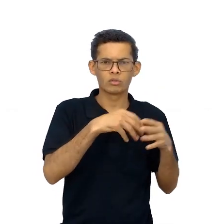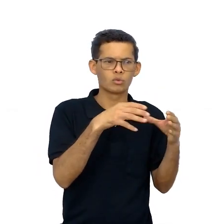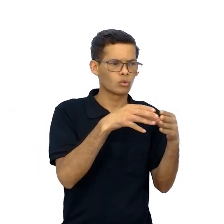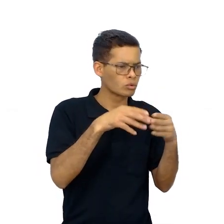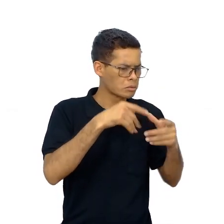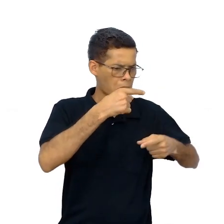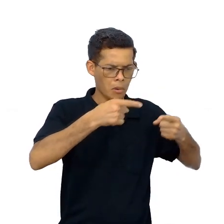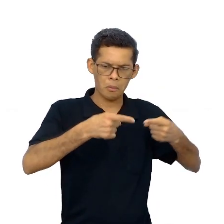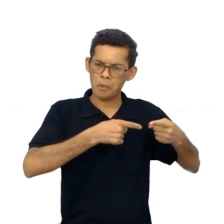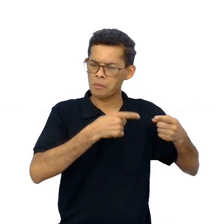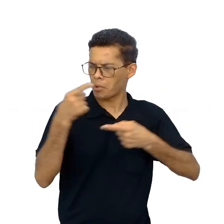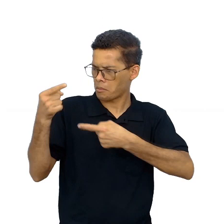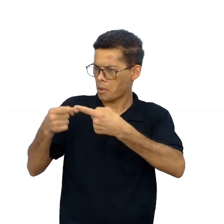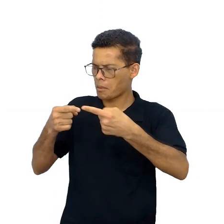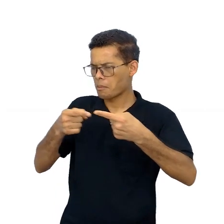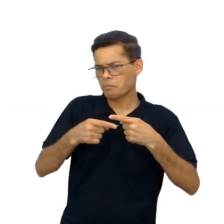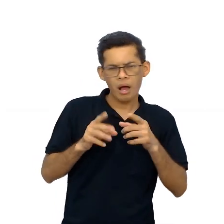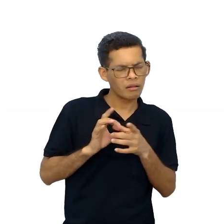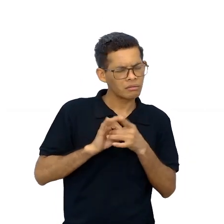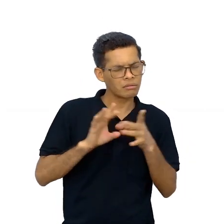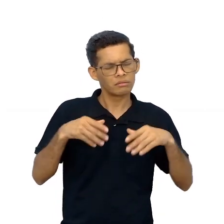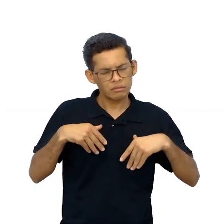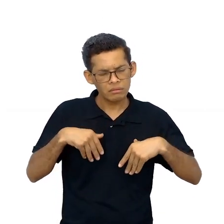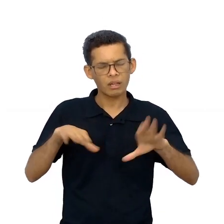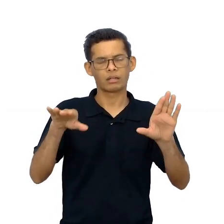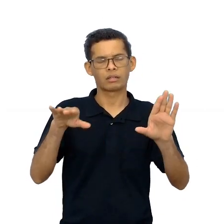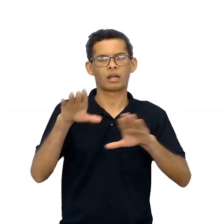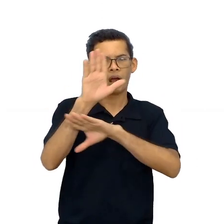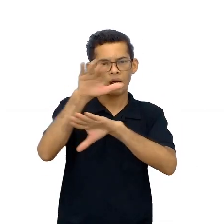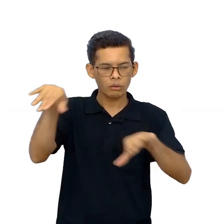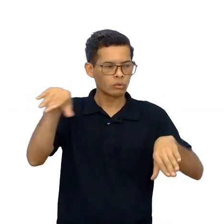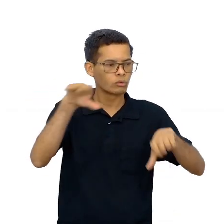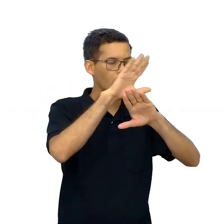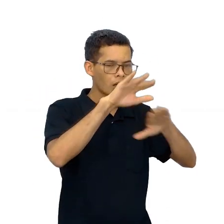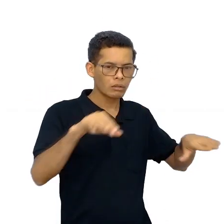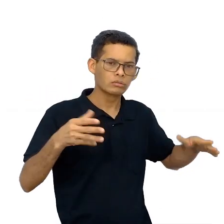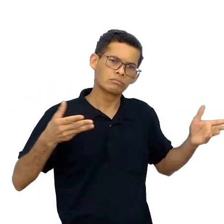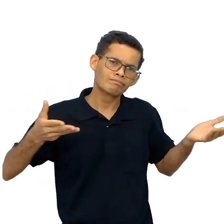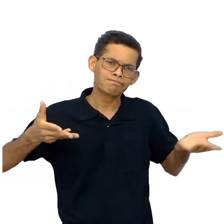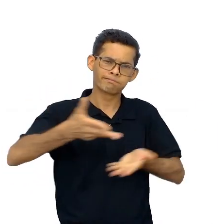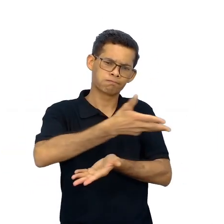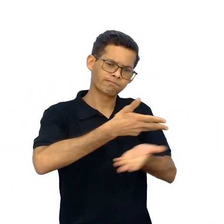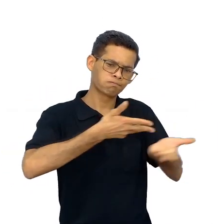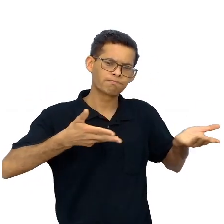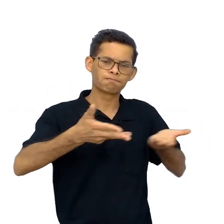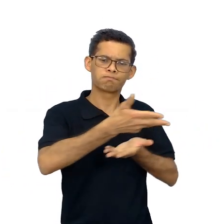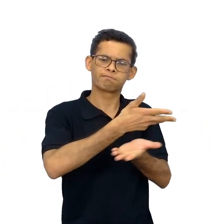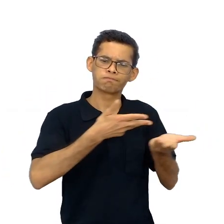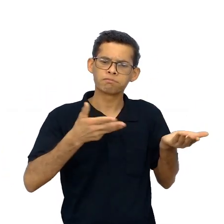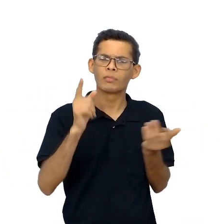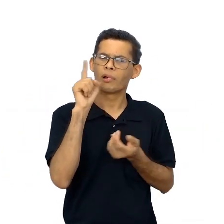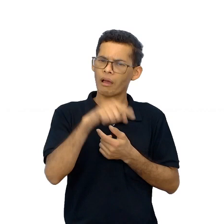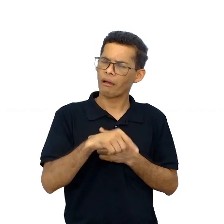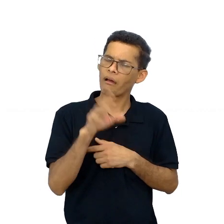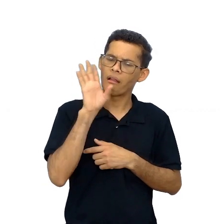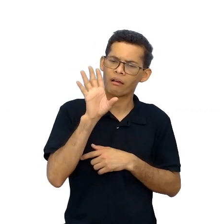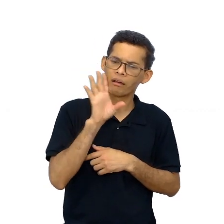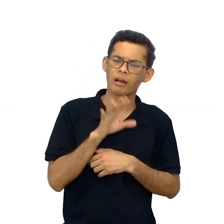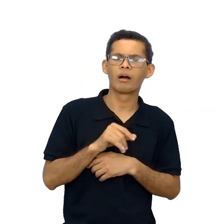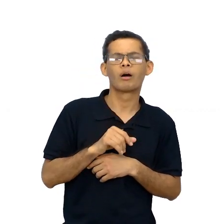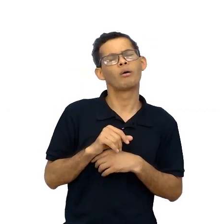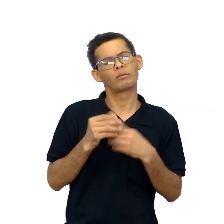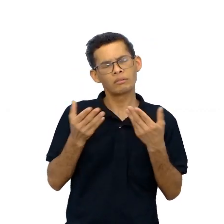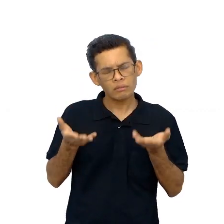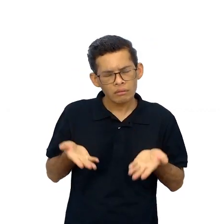aula, né? Deixem os estudantes conversarem entre eles, isso é bacana, deixem eles tirarem as conclusões, depois